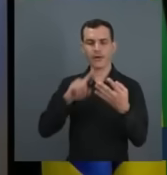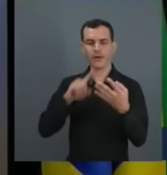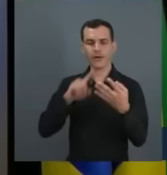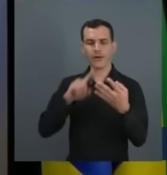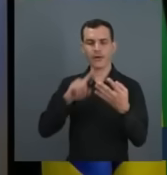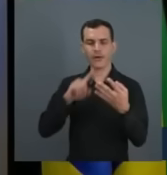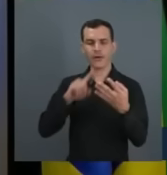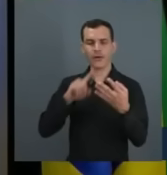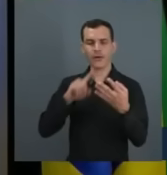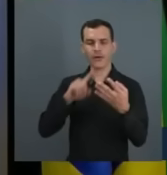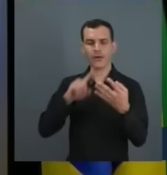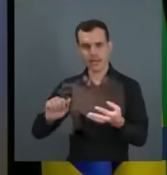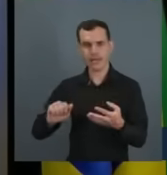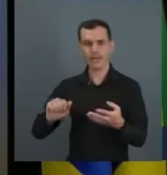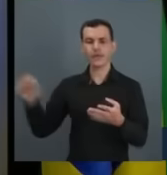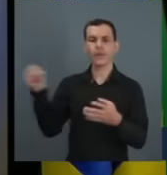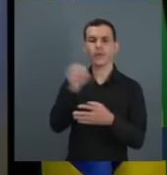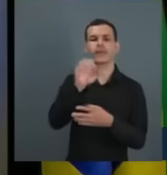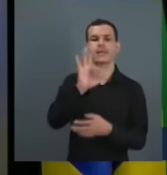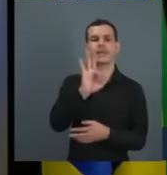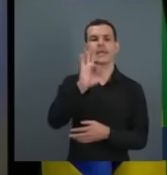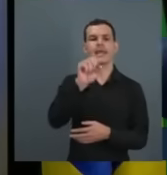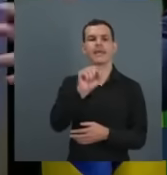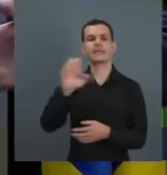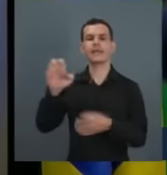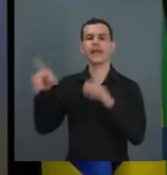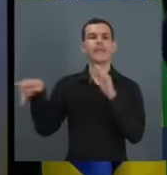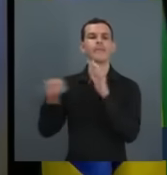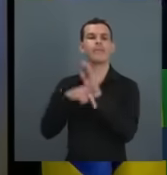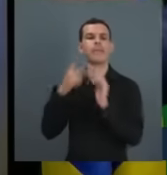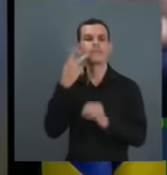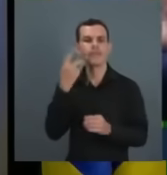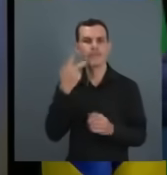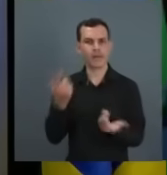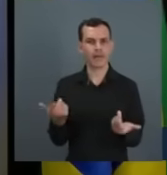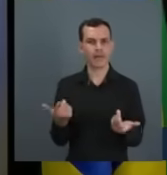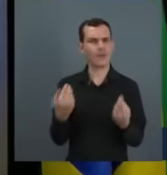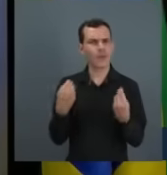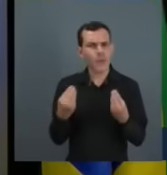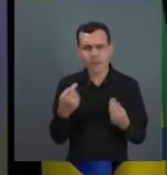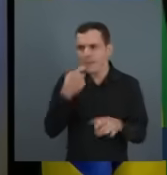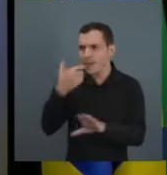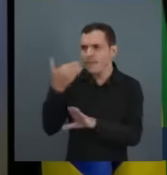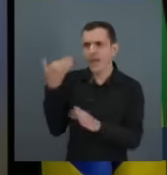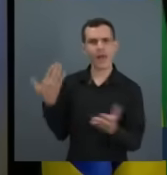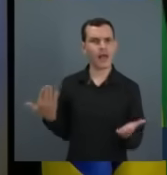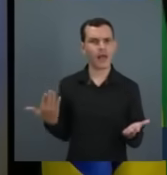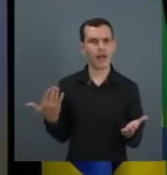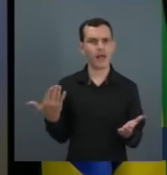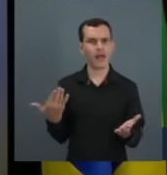o TSE do Ceará. Não é brincadeira, tudo agora, recente.